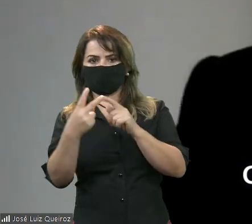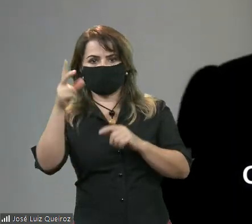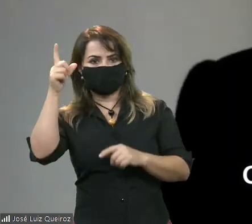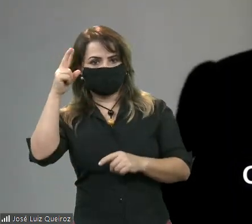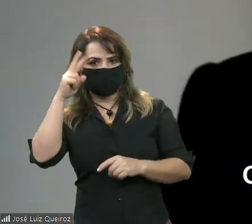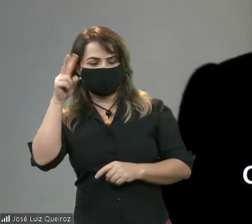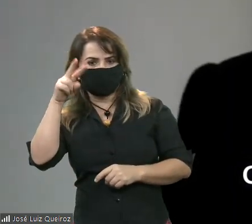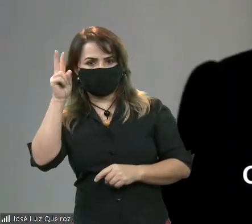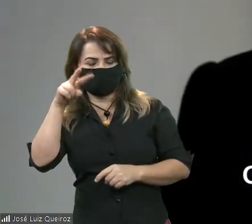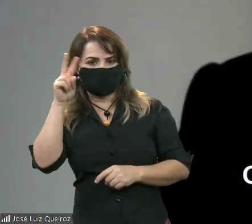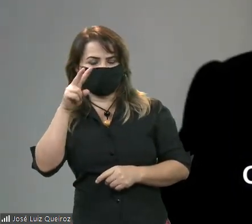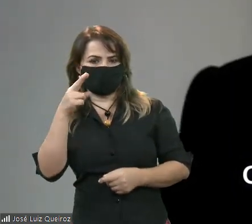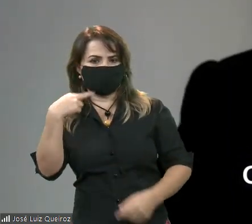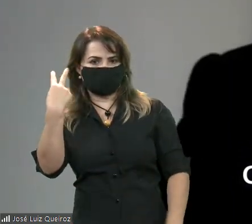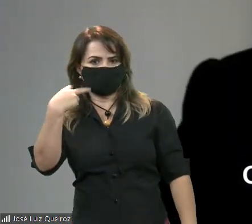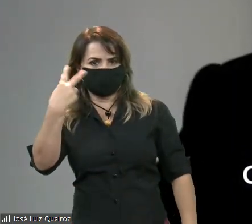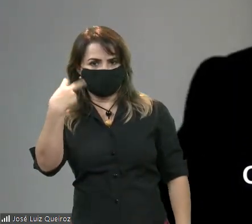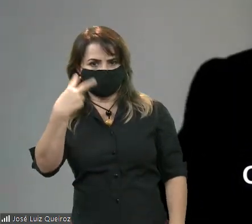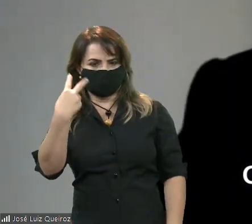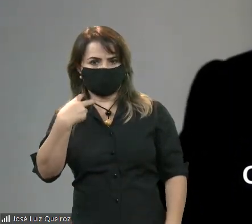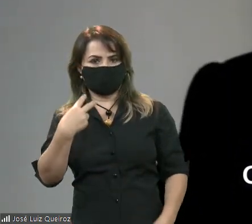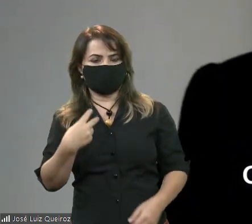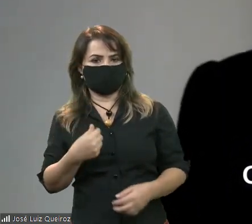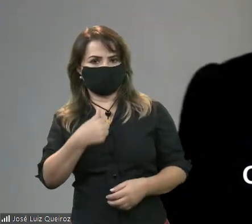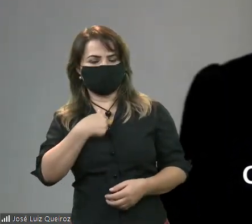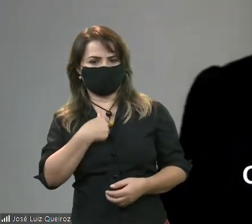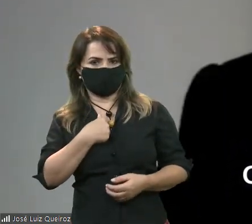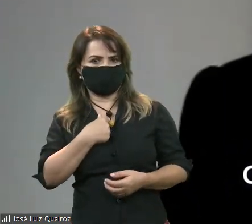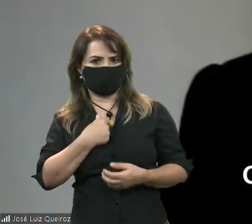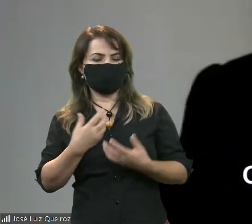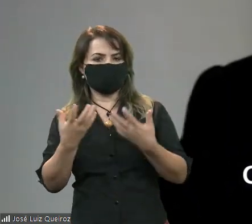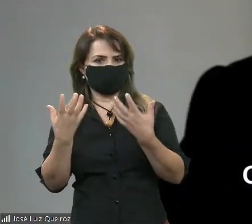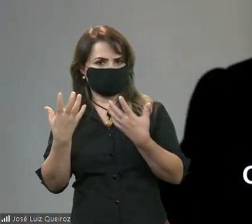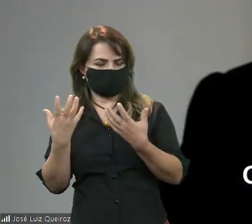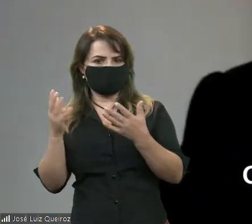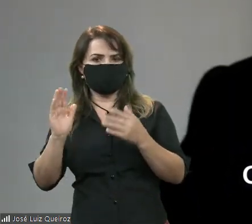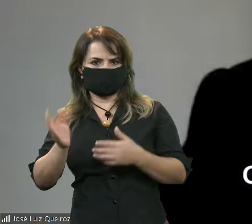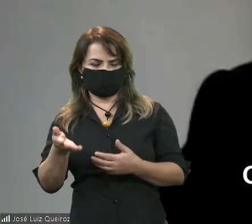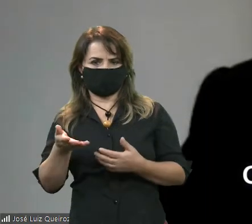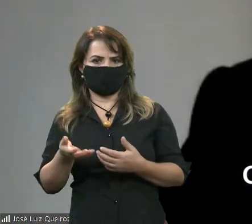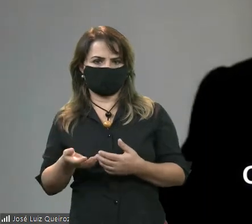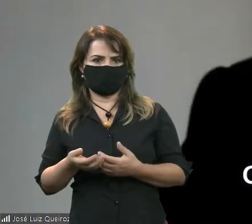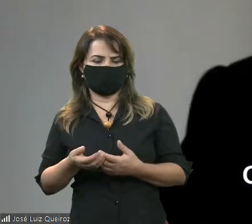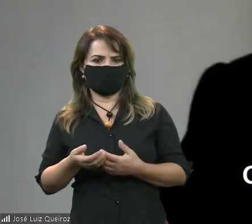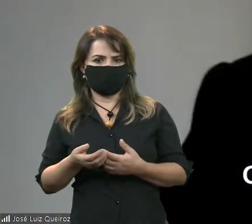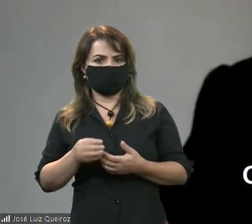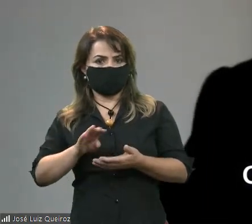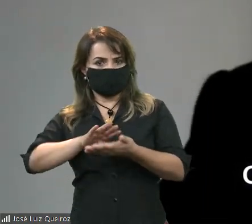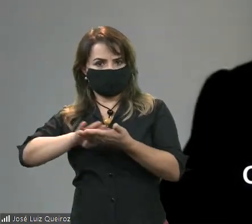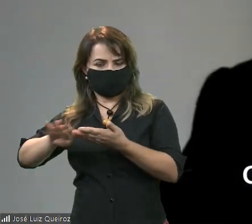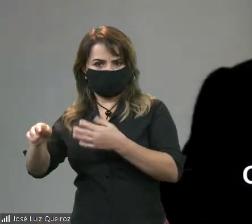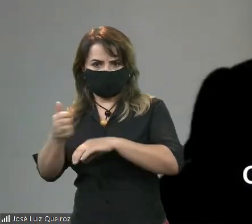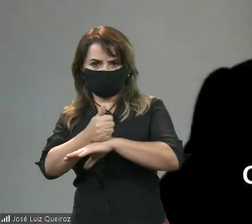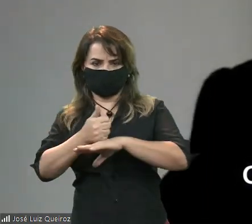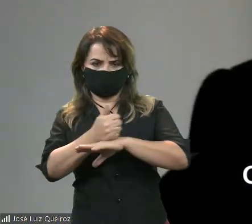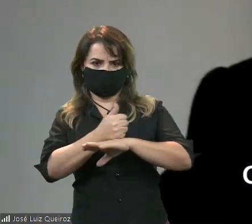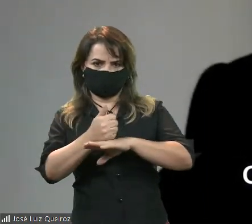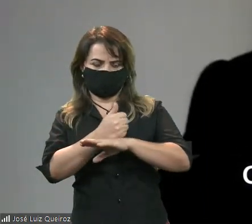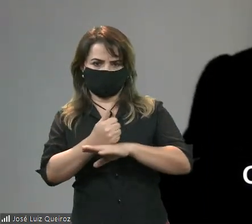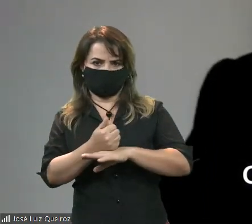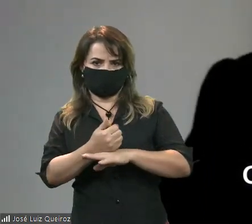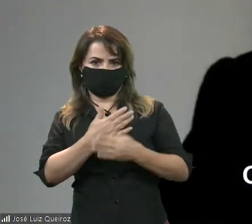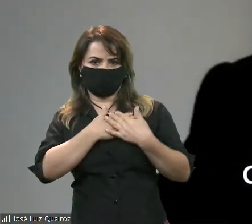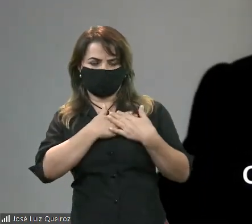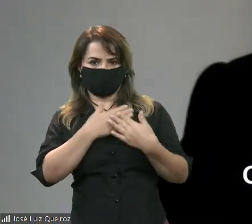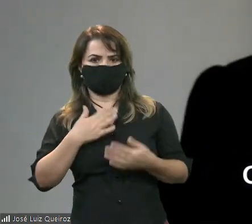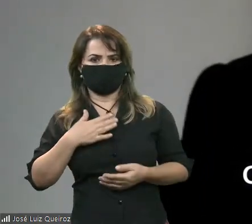aos colegas que eu já renunciei ao cargo de quarto secretário também, então pediria a gentileza,